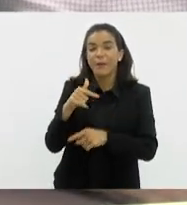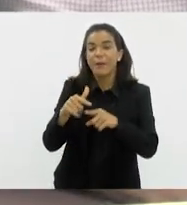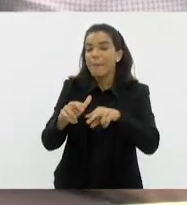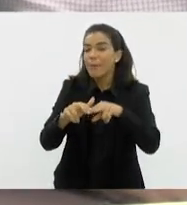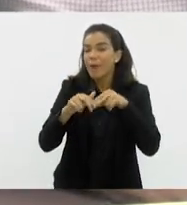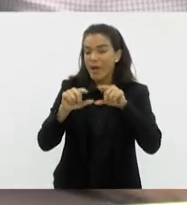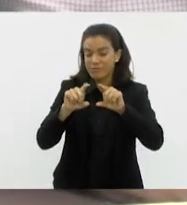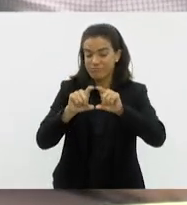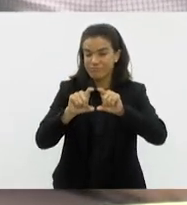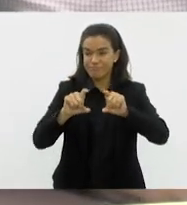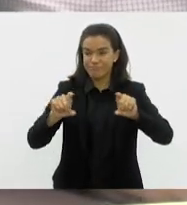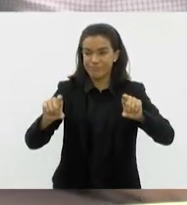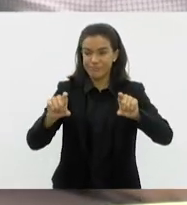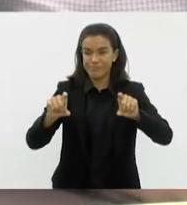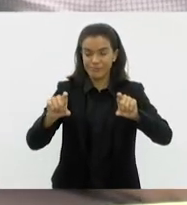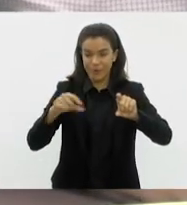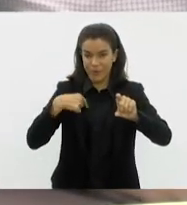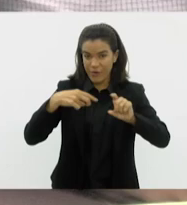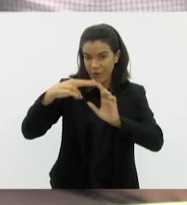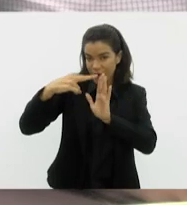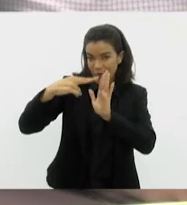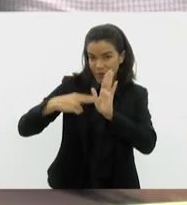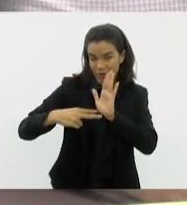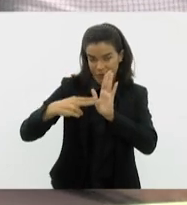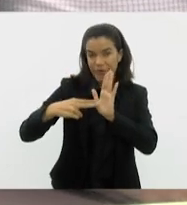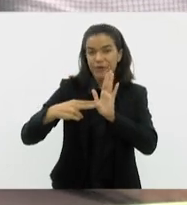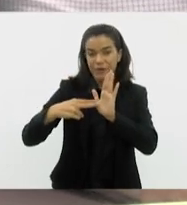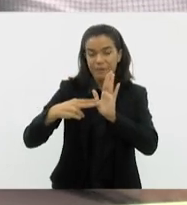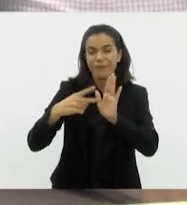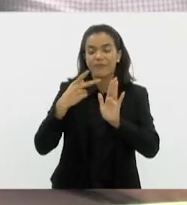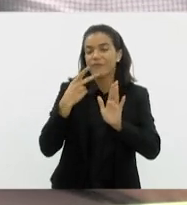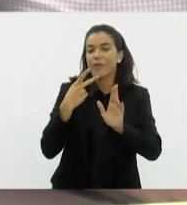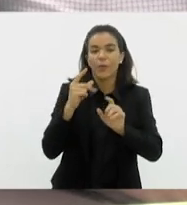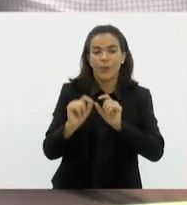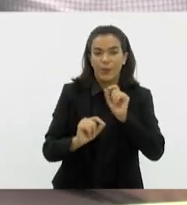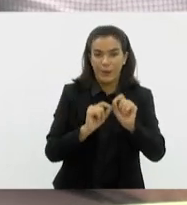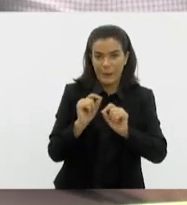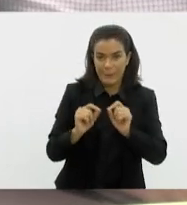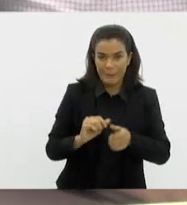vou, pequeno, que eu vou ler aqui agora, que ele fala o seguinte.